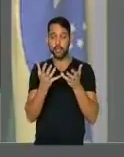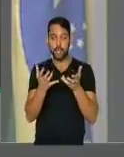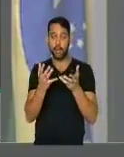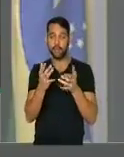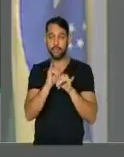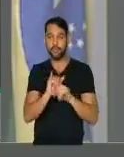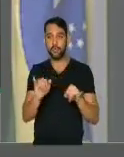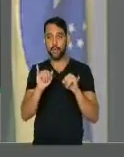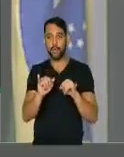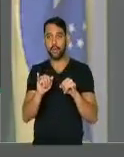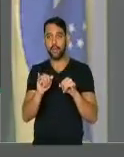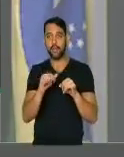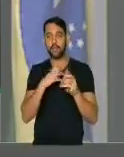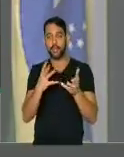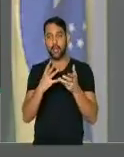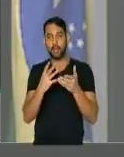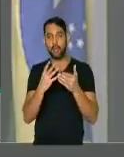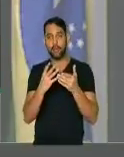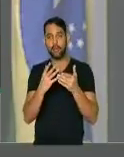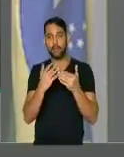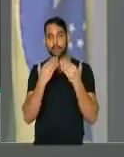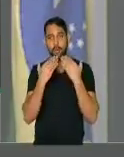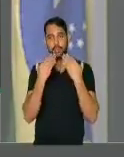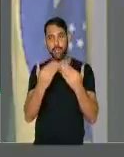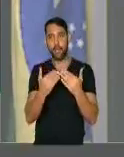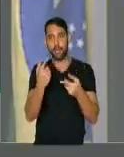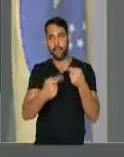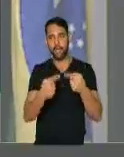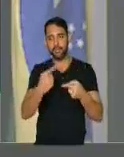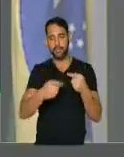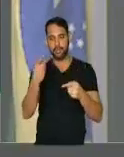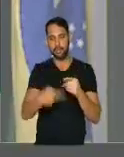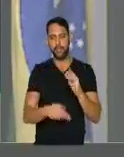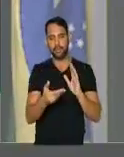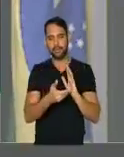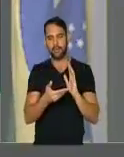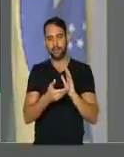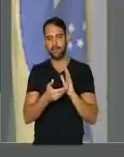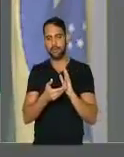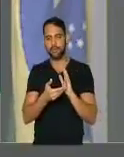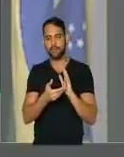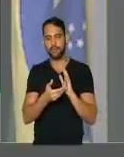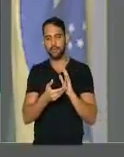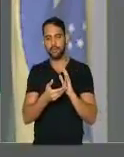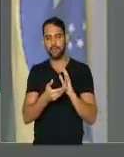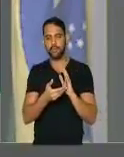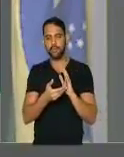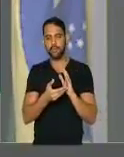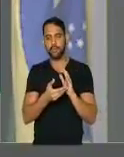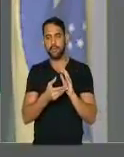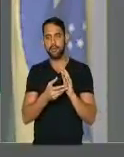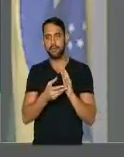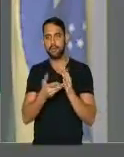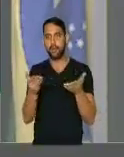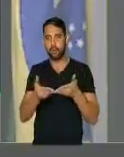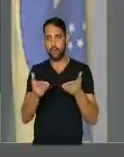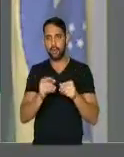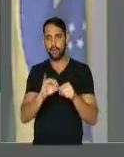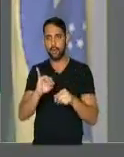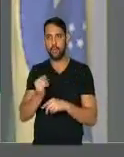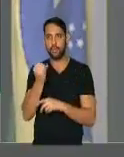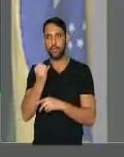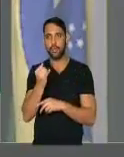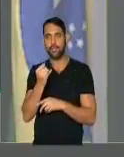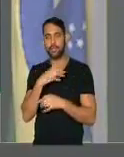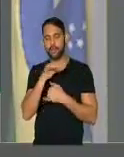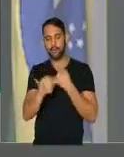nós queremos trazer para a discussão dentro aqui da casa e aí, consequentemente, da